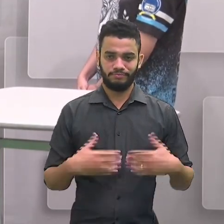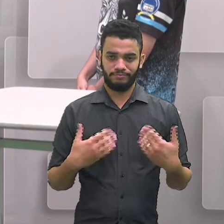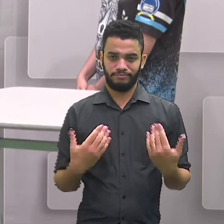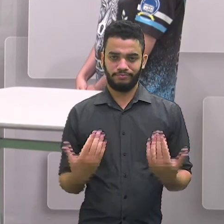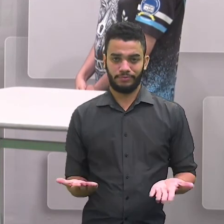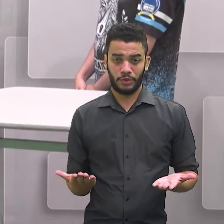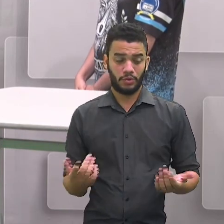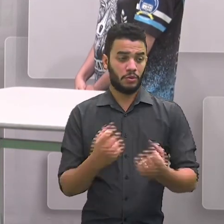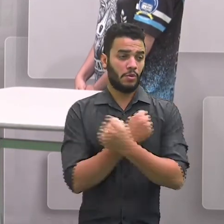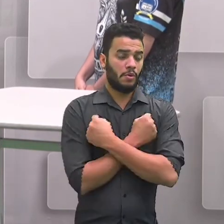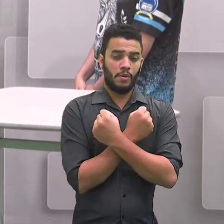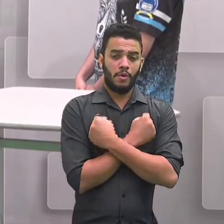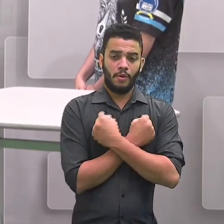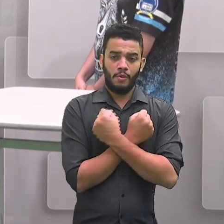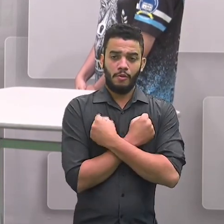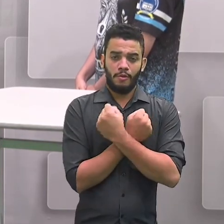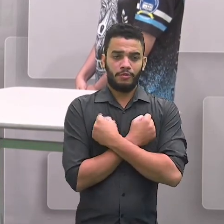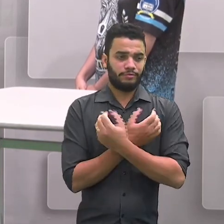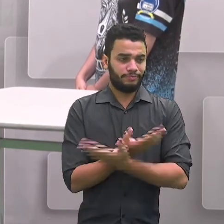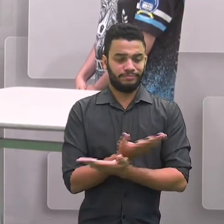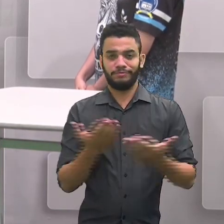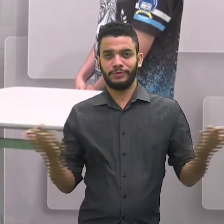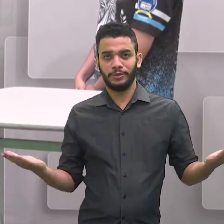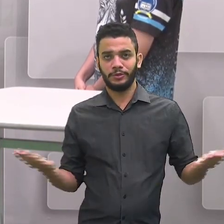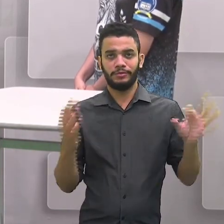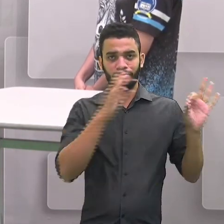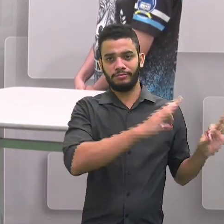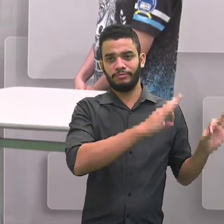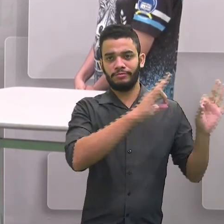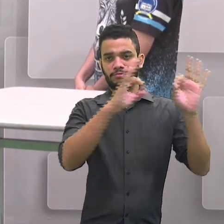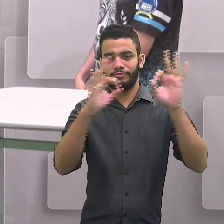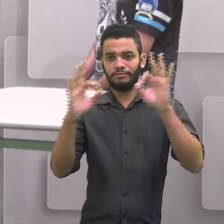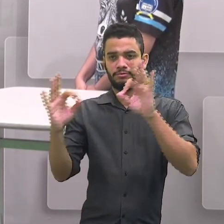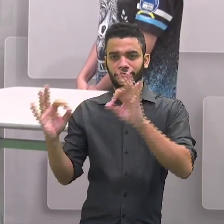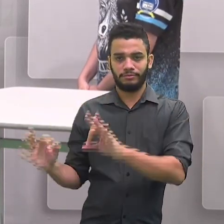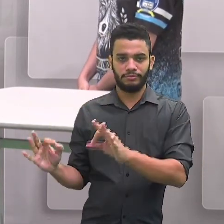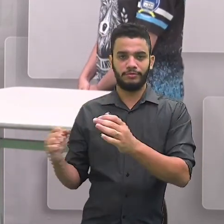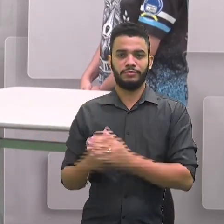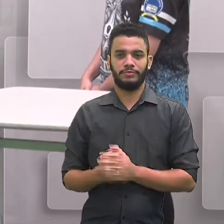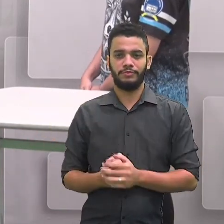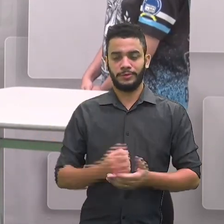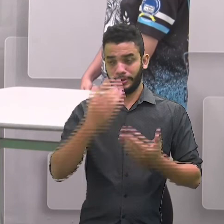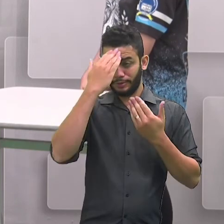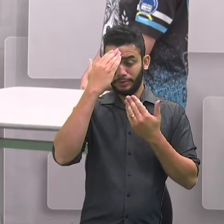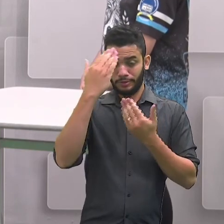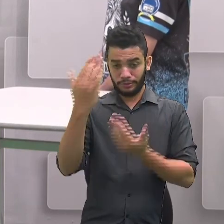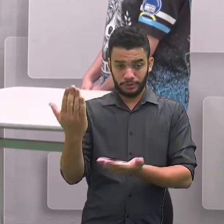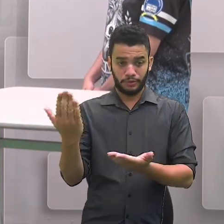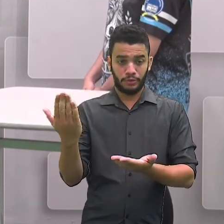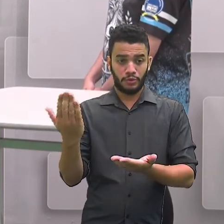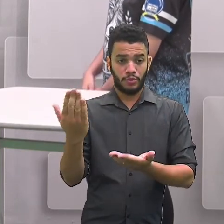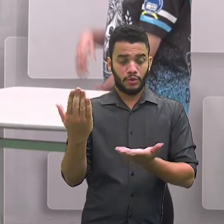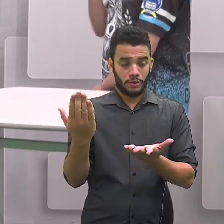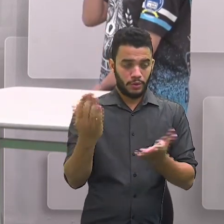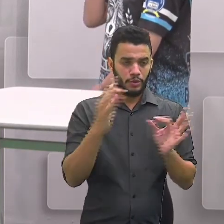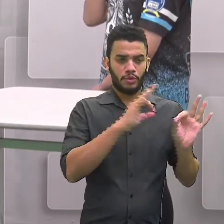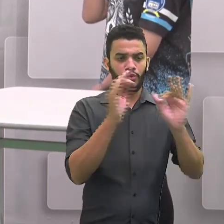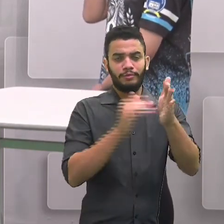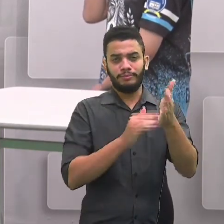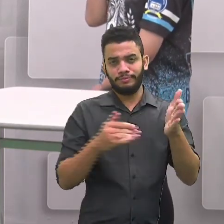Gente, um abraço para todos que estão nos acompanhando. Obrigado por vocês terem assistido